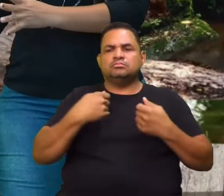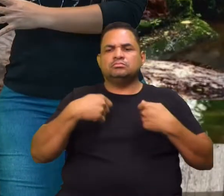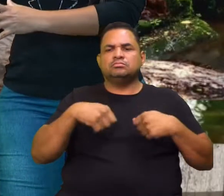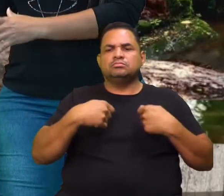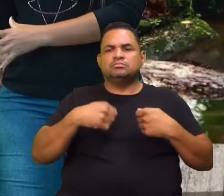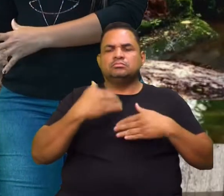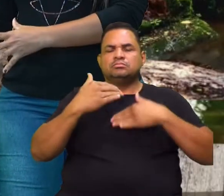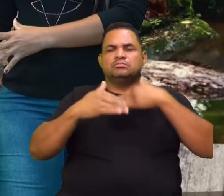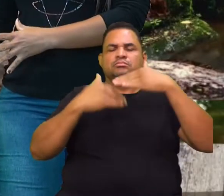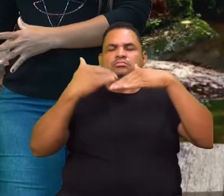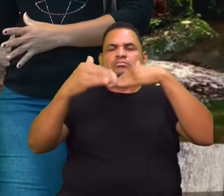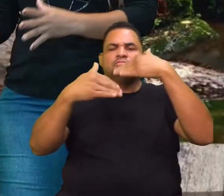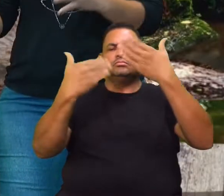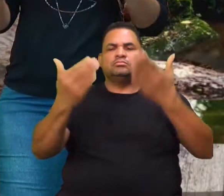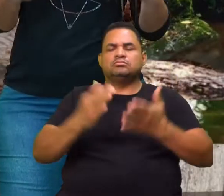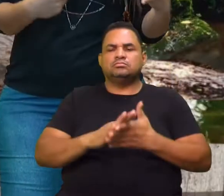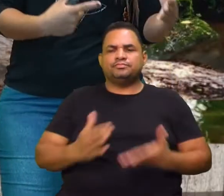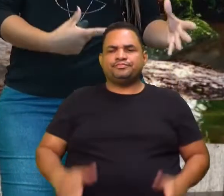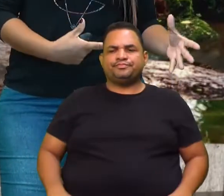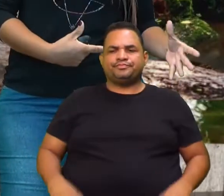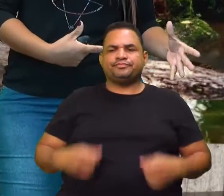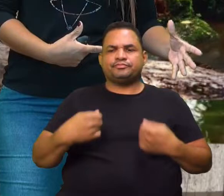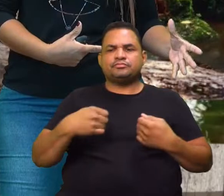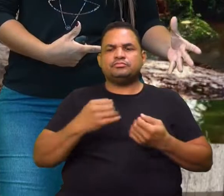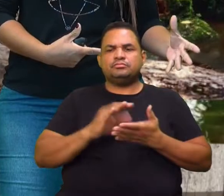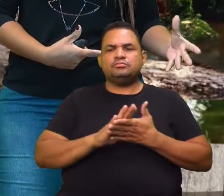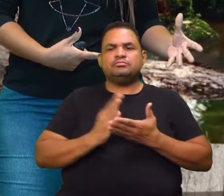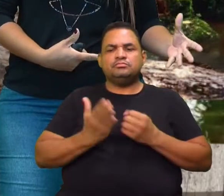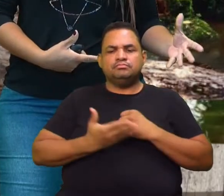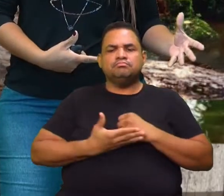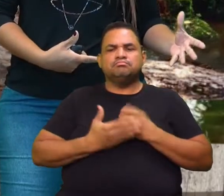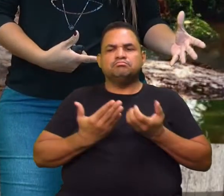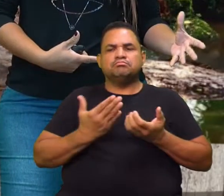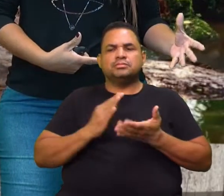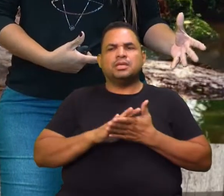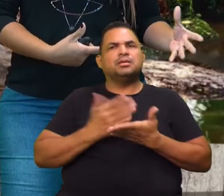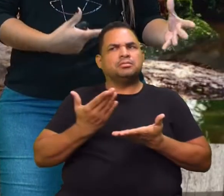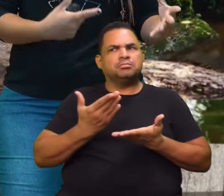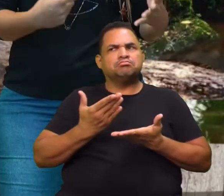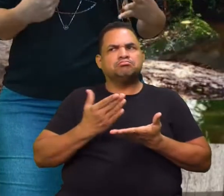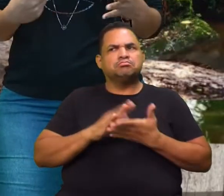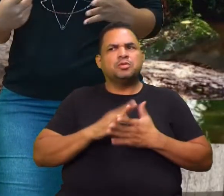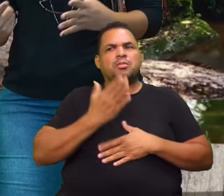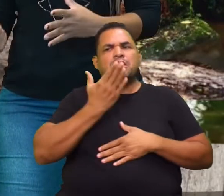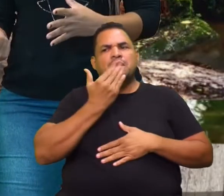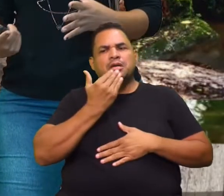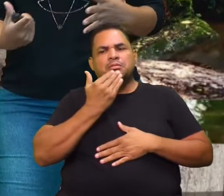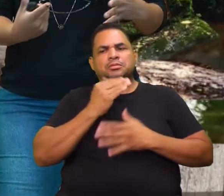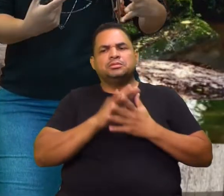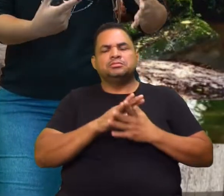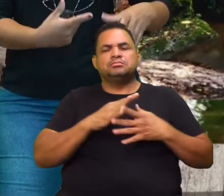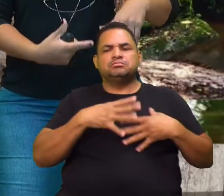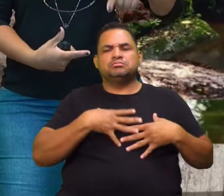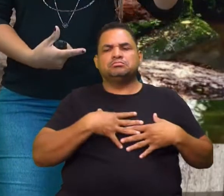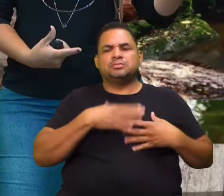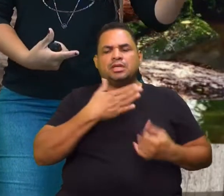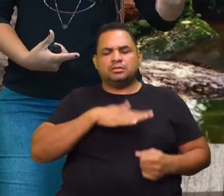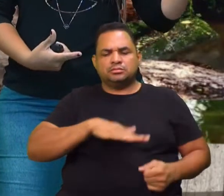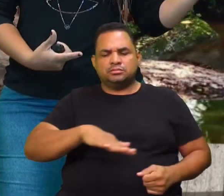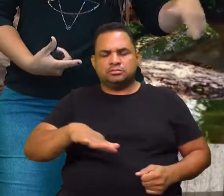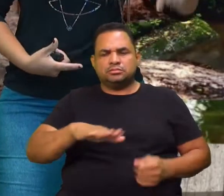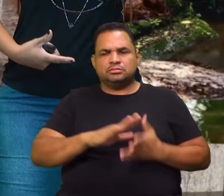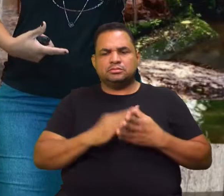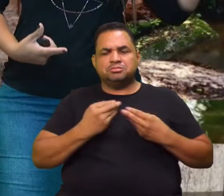um desenvolvimento. Você tem como sustentar essa criança, você tem como dar todos os subsídios para o